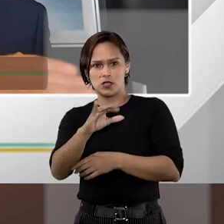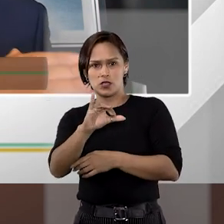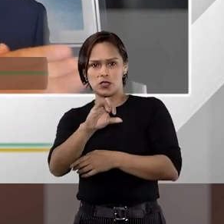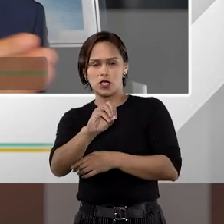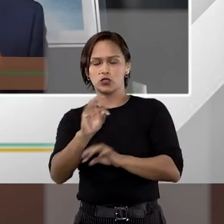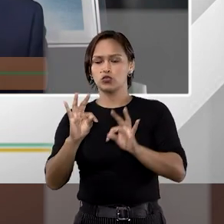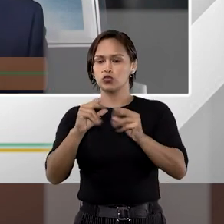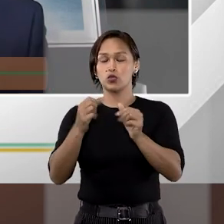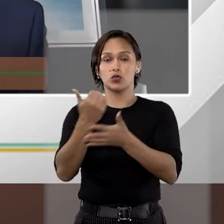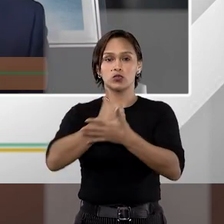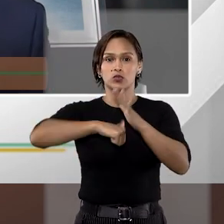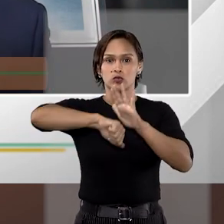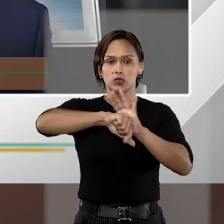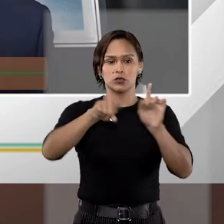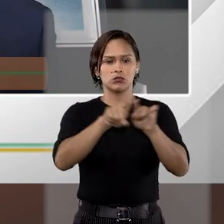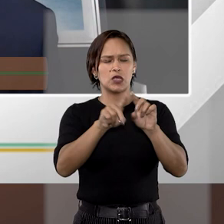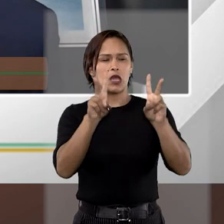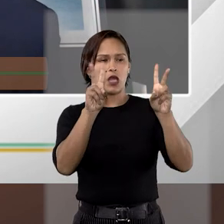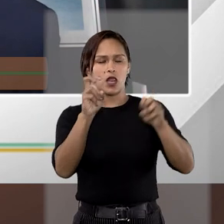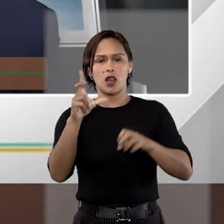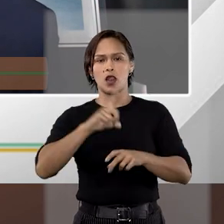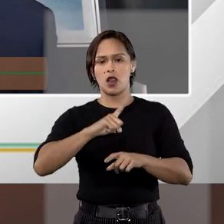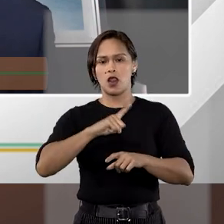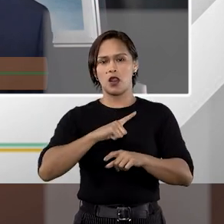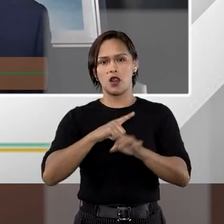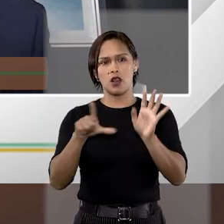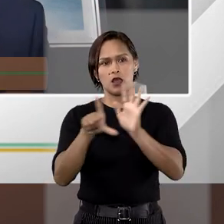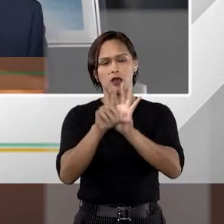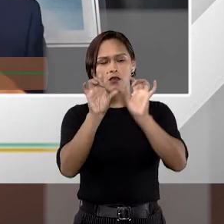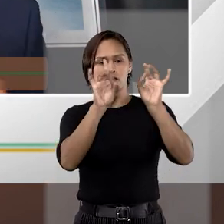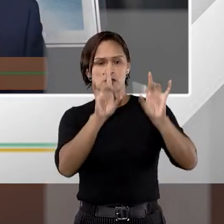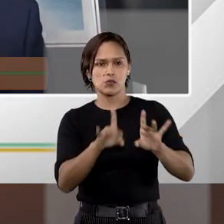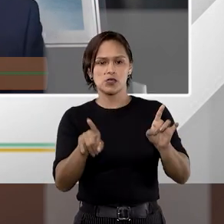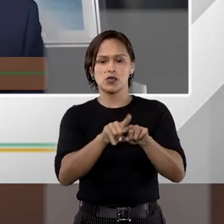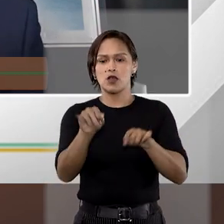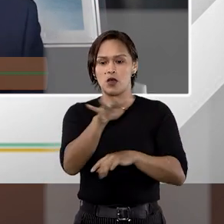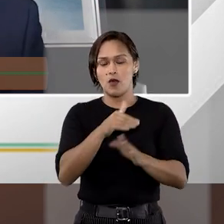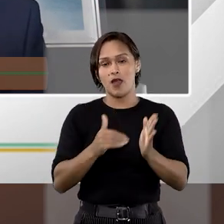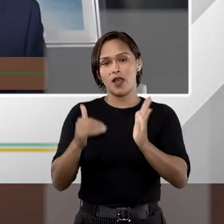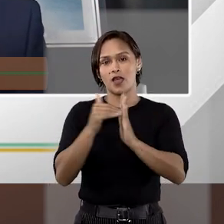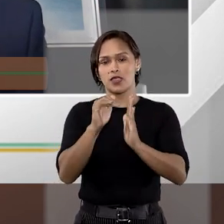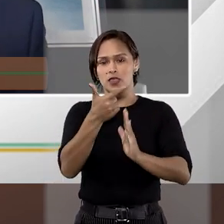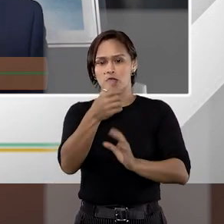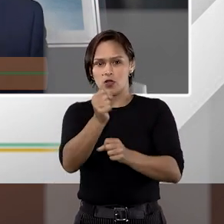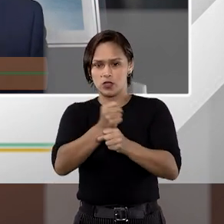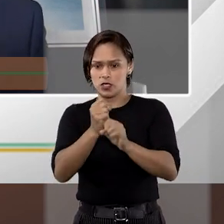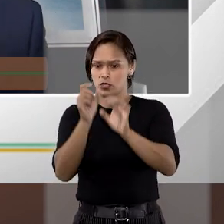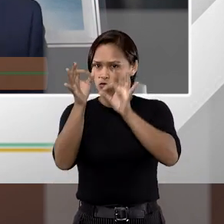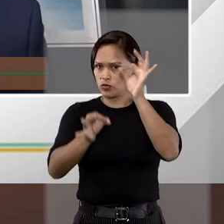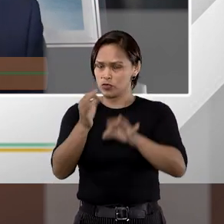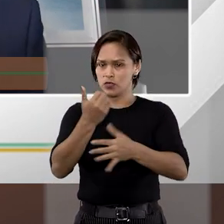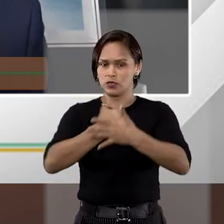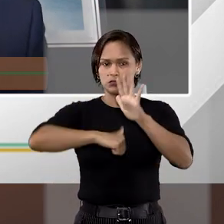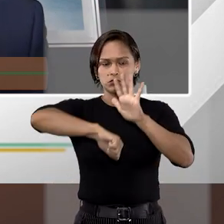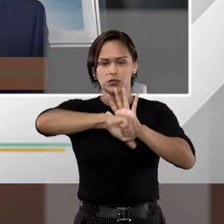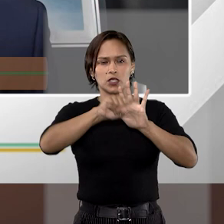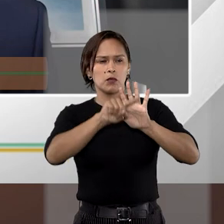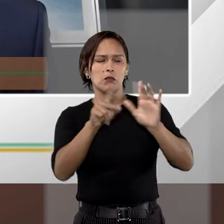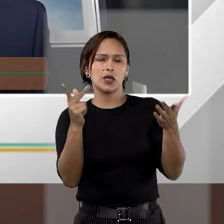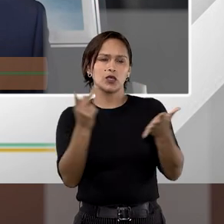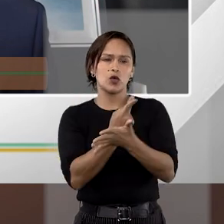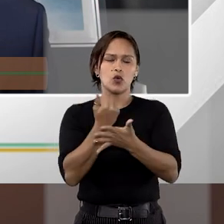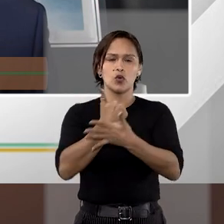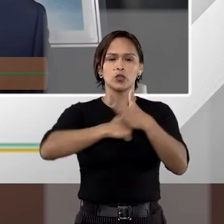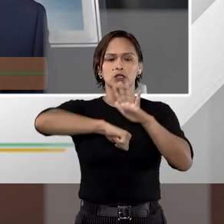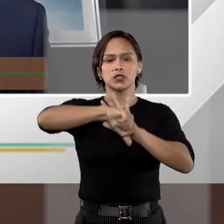Sérgio todos os crimes sejam eles previsto em lei especial ou geral até dois anos juizado especial mas